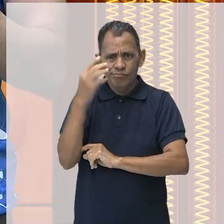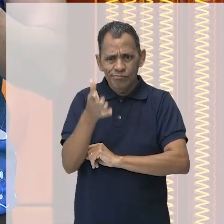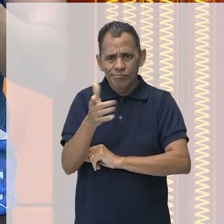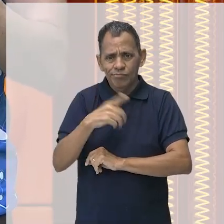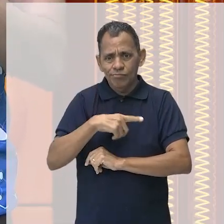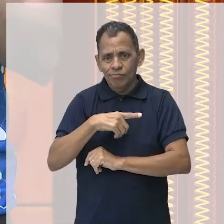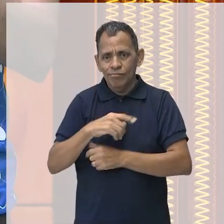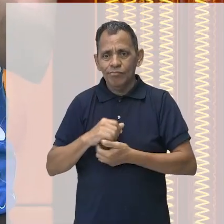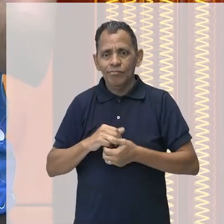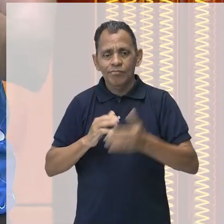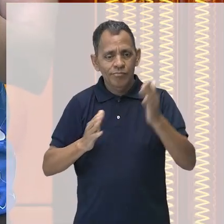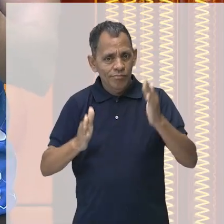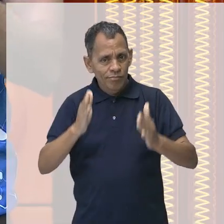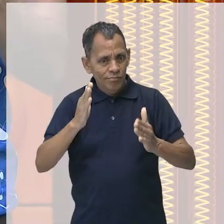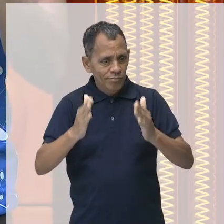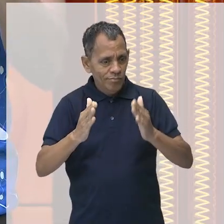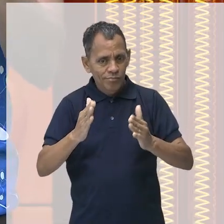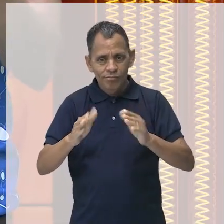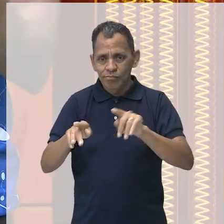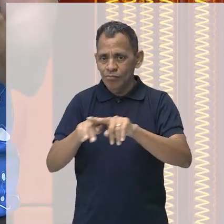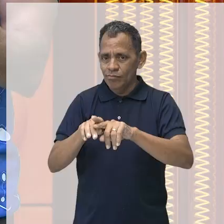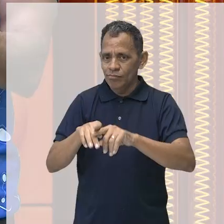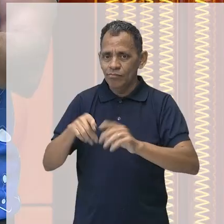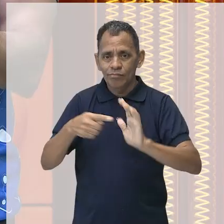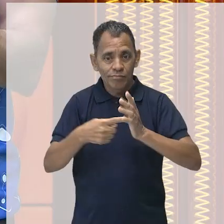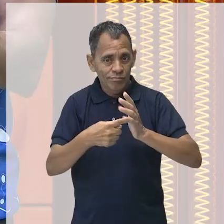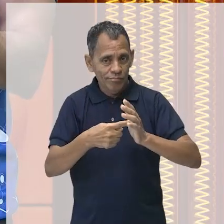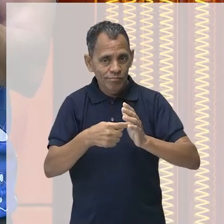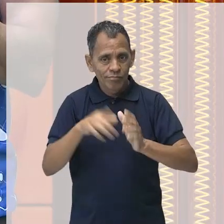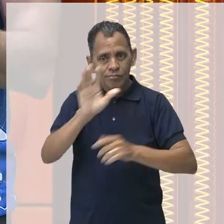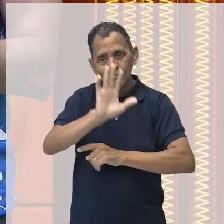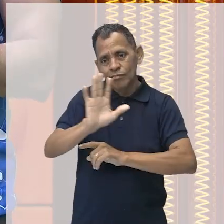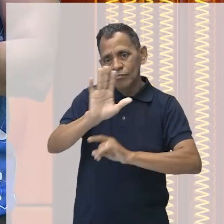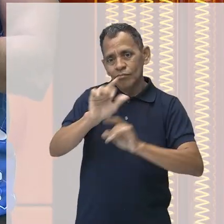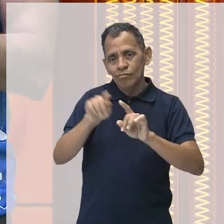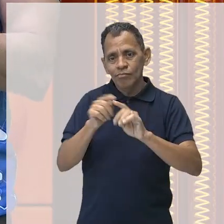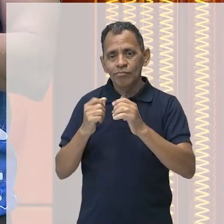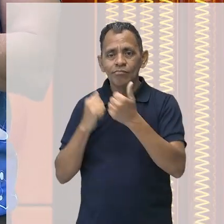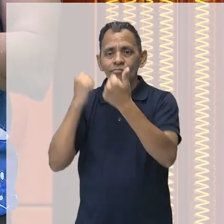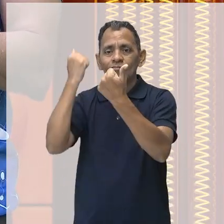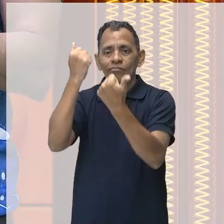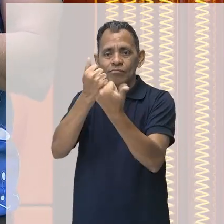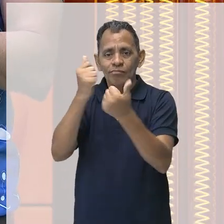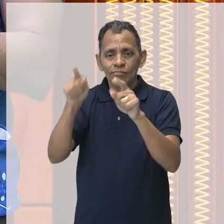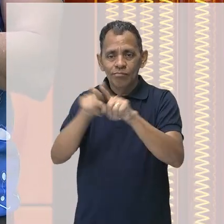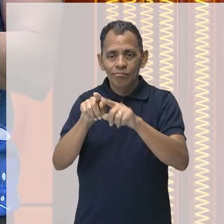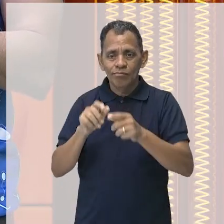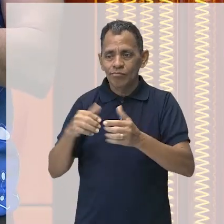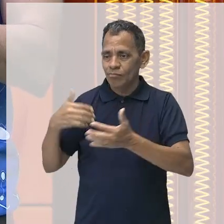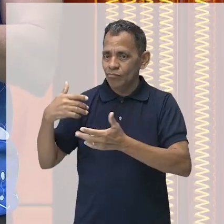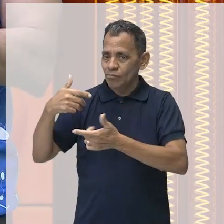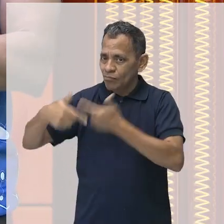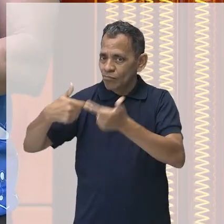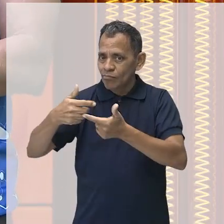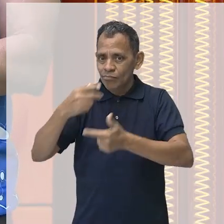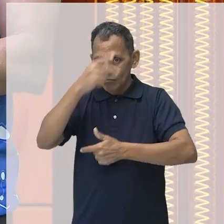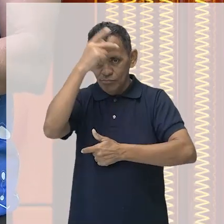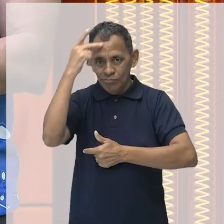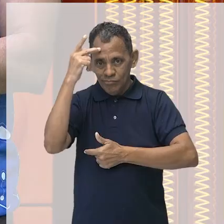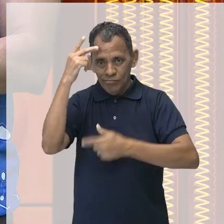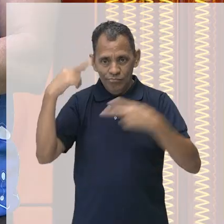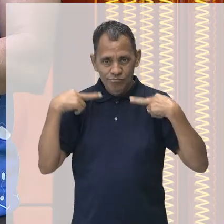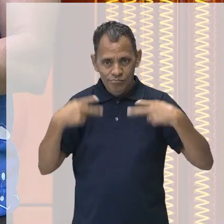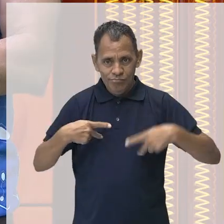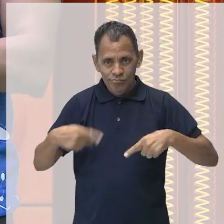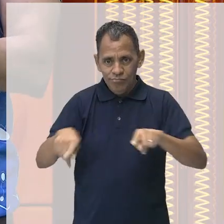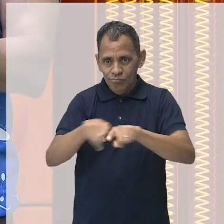braços mecânicos, os robôs, as máquinas de uma forma geral, substituindo a mão de obra humana. Se uma máquina está fazendo o